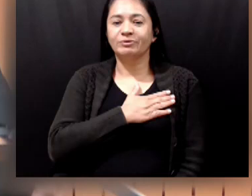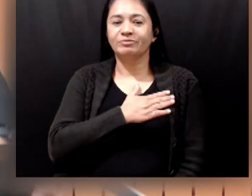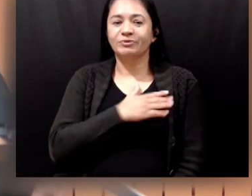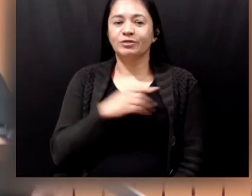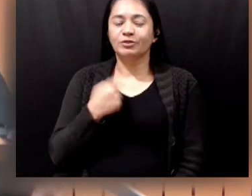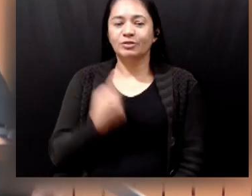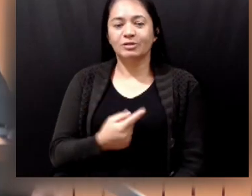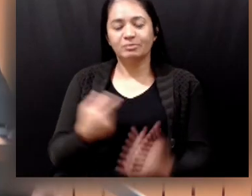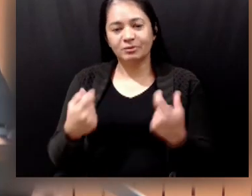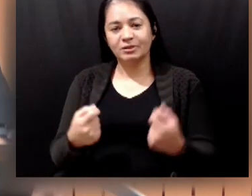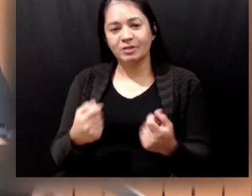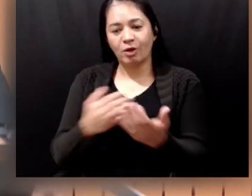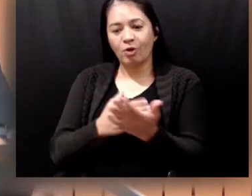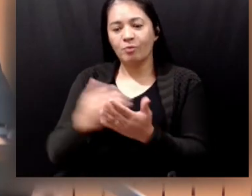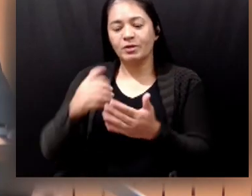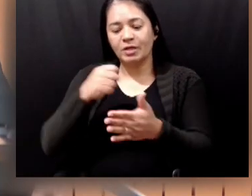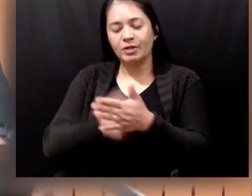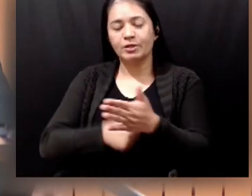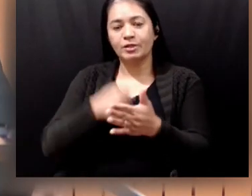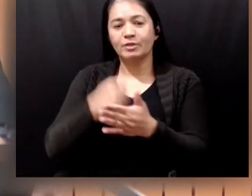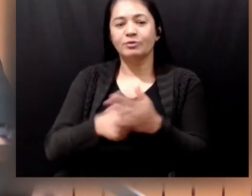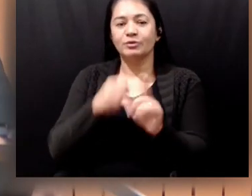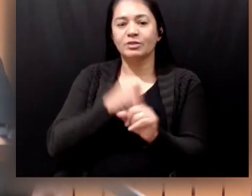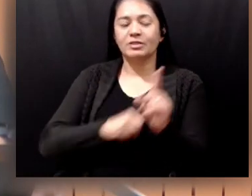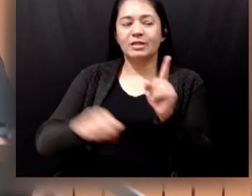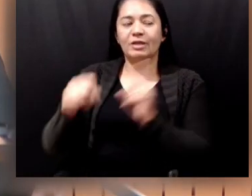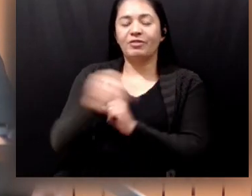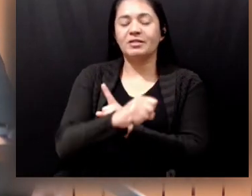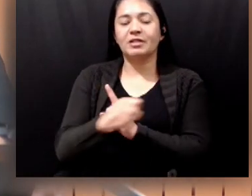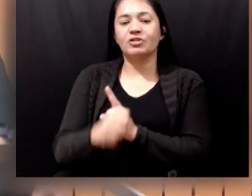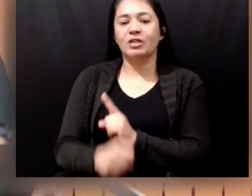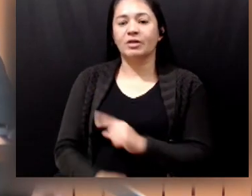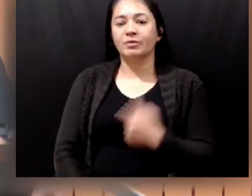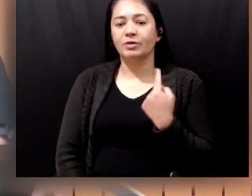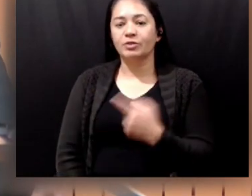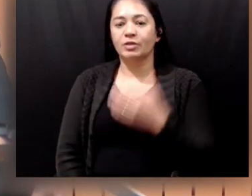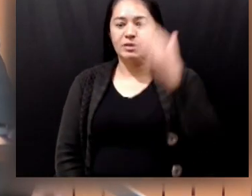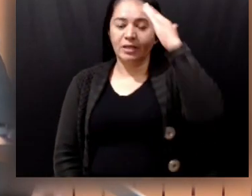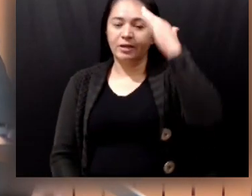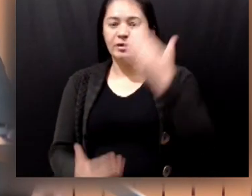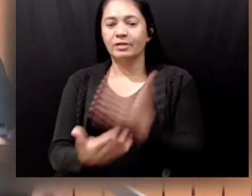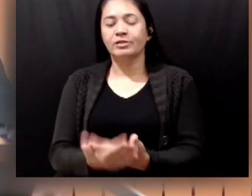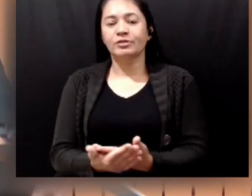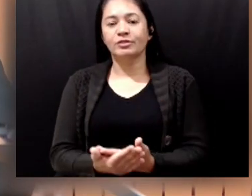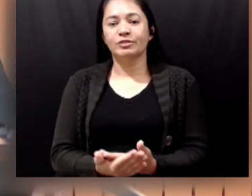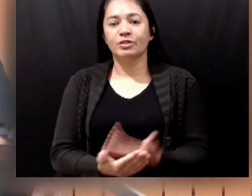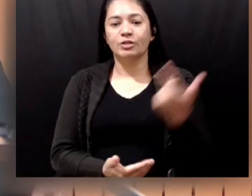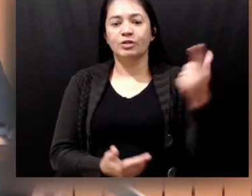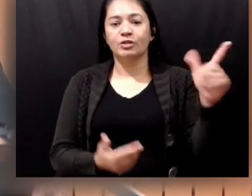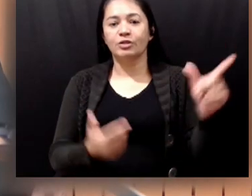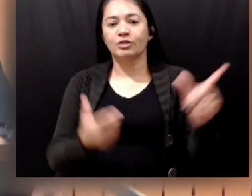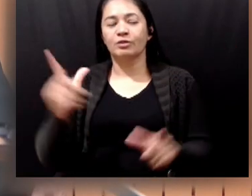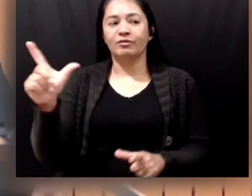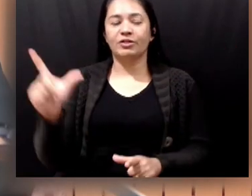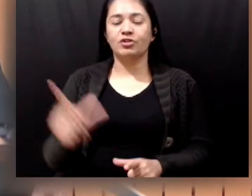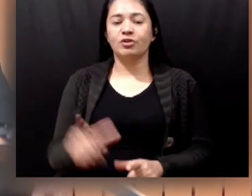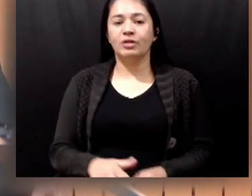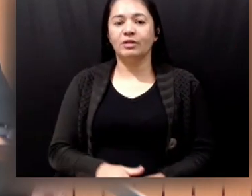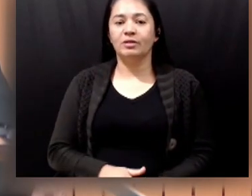lutas sociais, entrar naquilo que a gente acredita, né, que outras pessoas estarão aí também se juntando